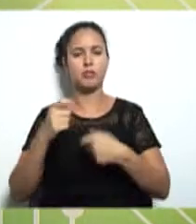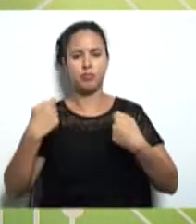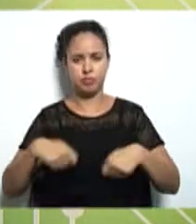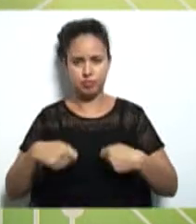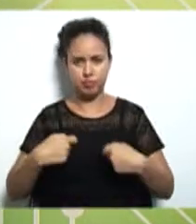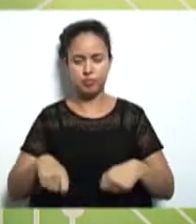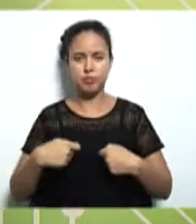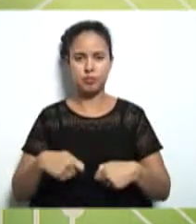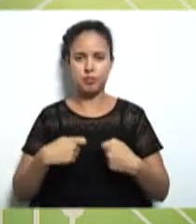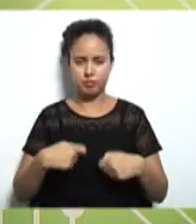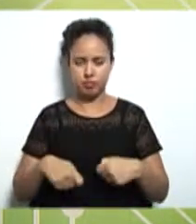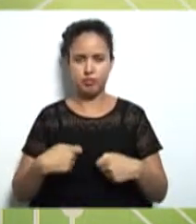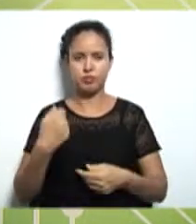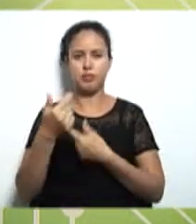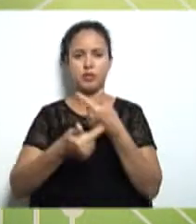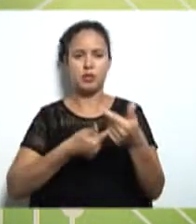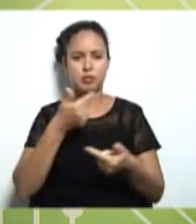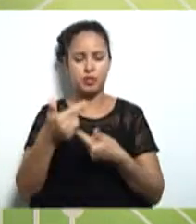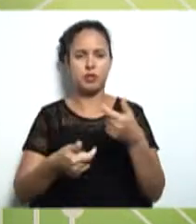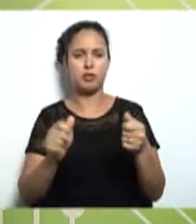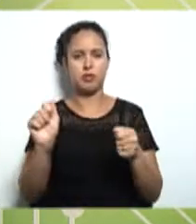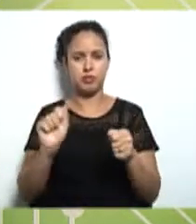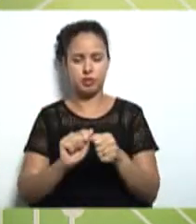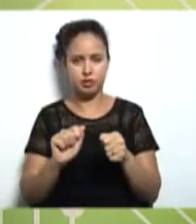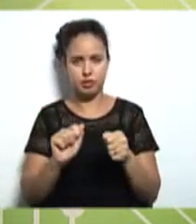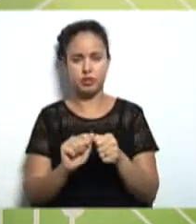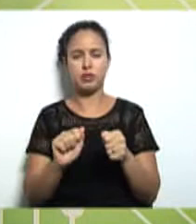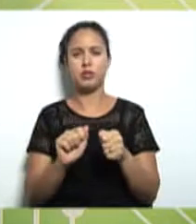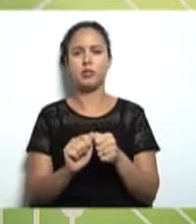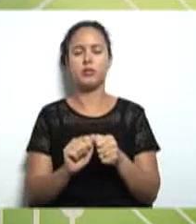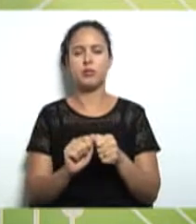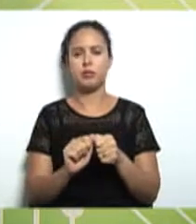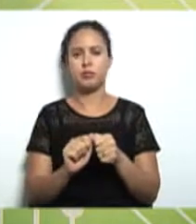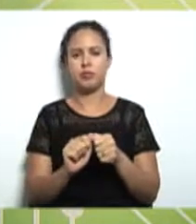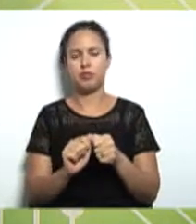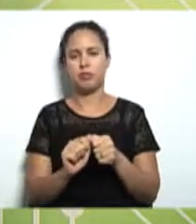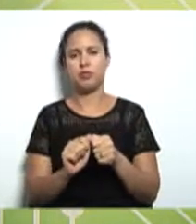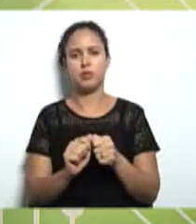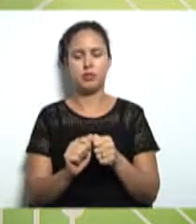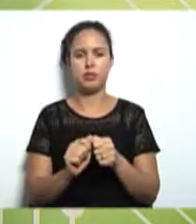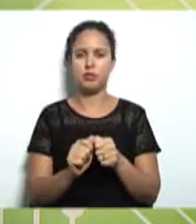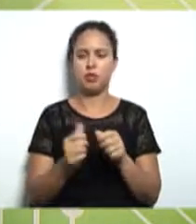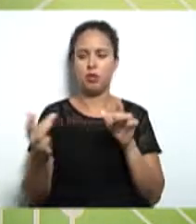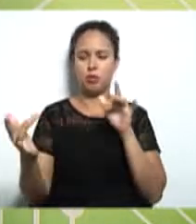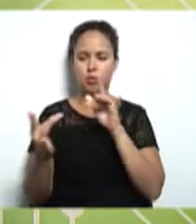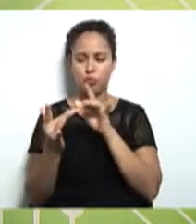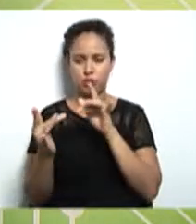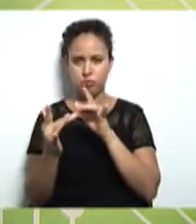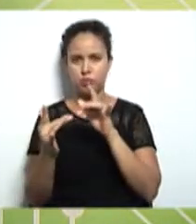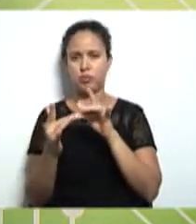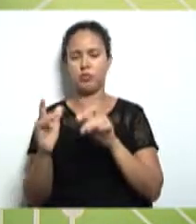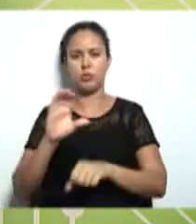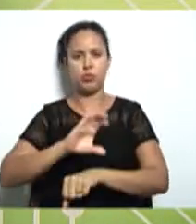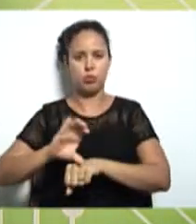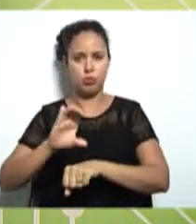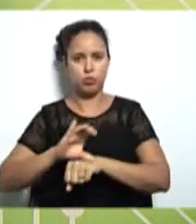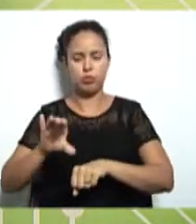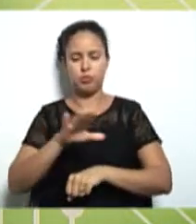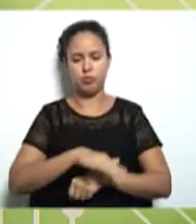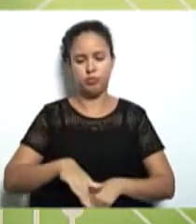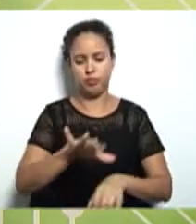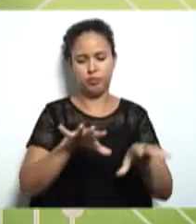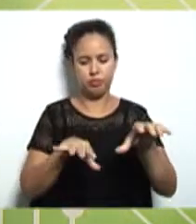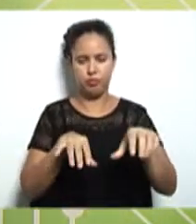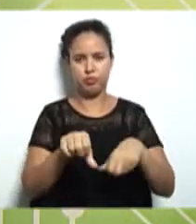fazer, tenho que executar de acordo com o meu curso, com a minha área de formação. Então, se é para